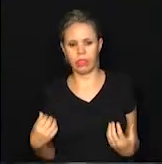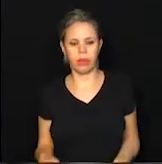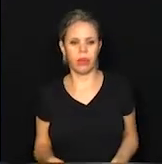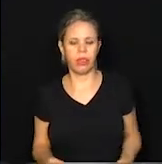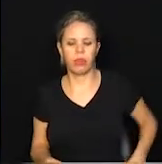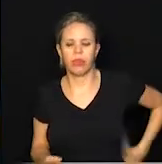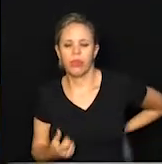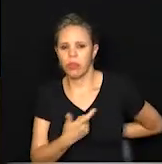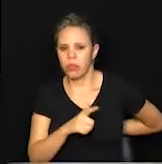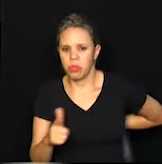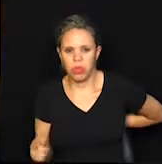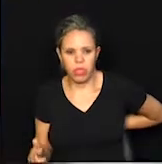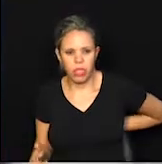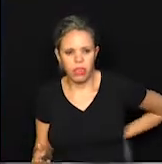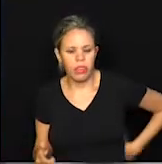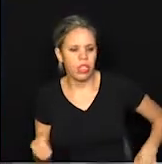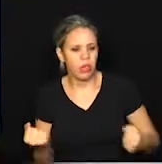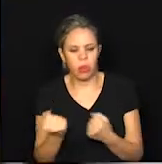ter contrapartida nenhuma,